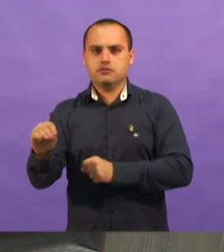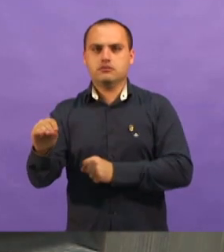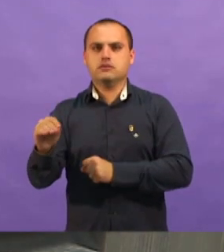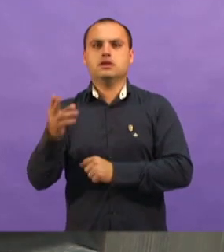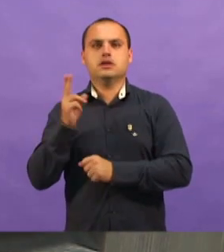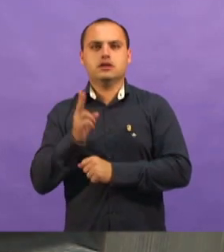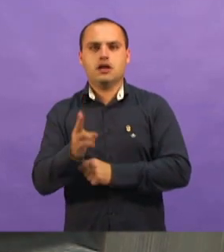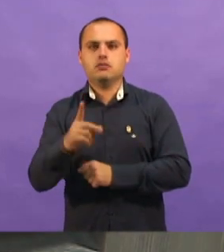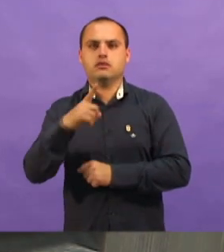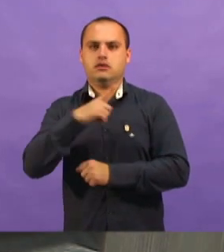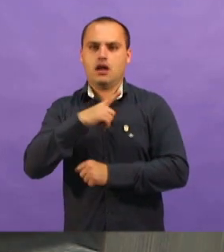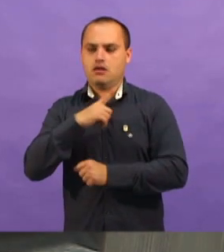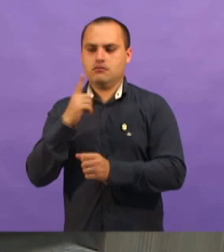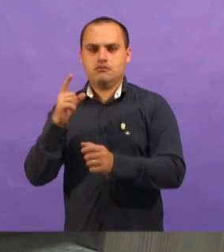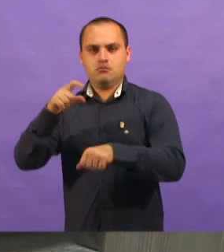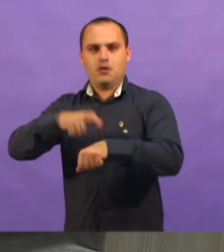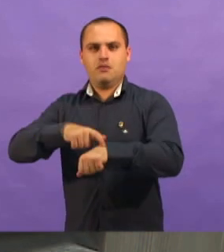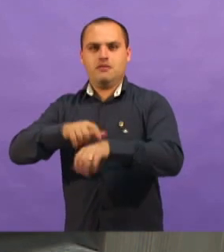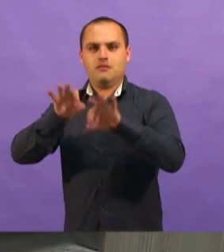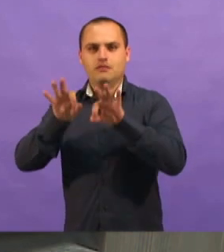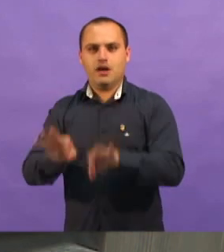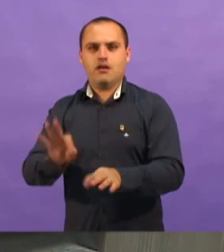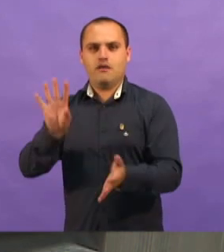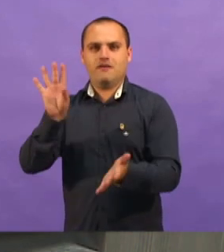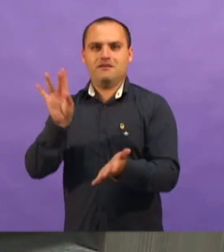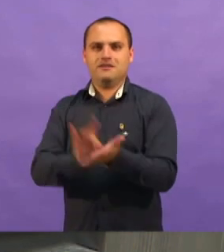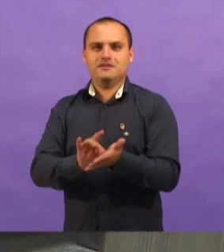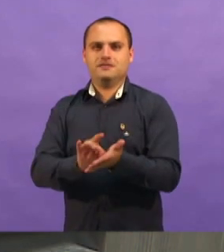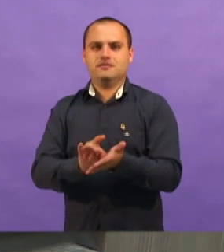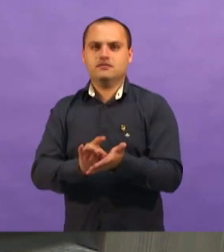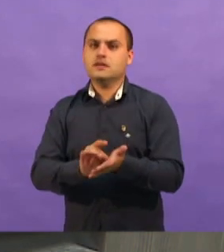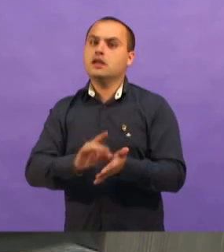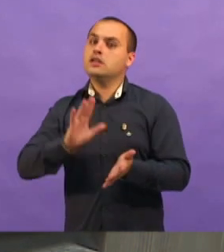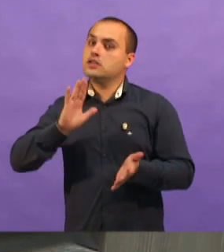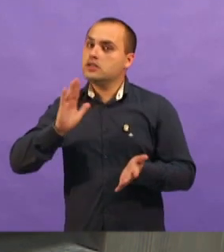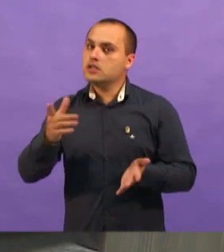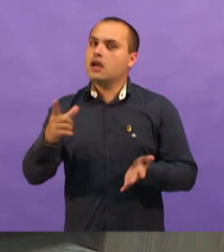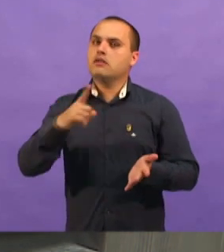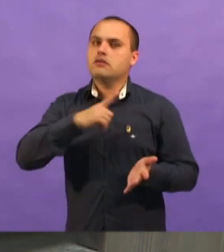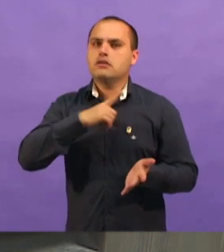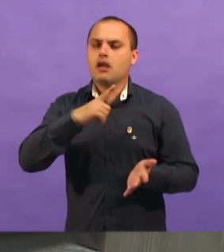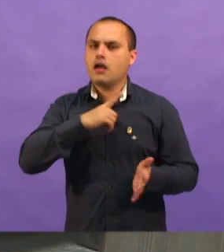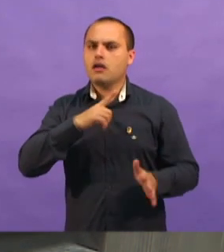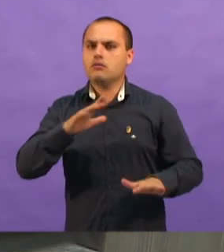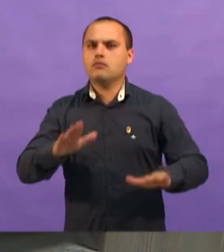com periodicidade, né? E já tem uns